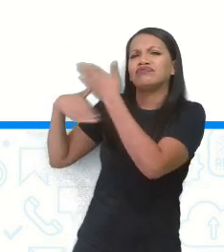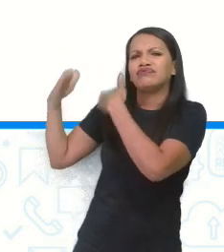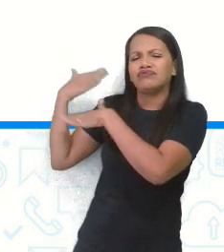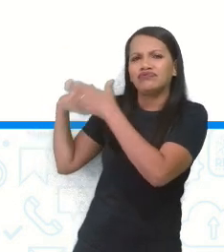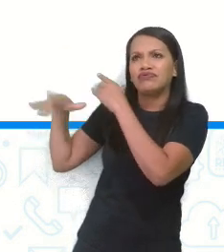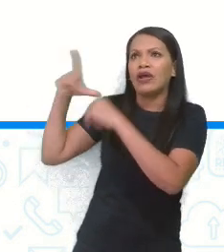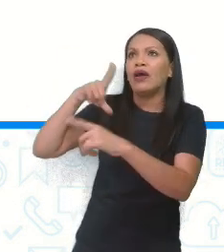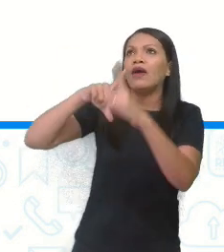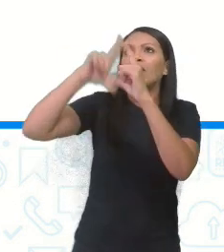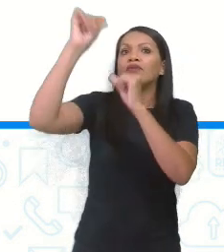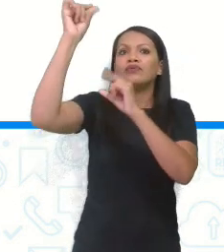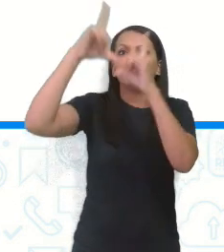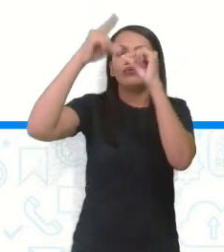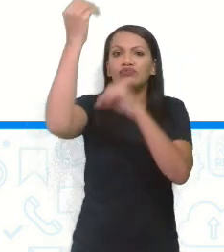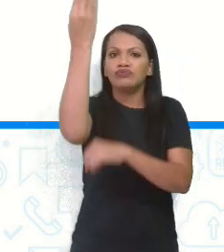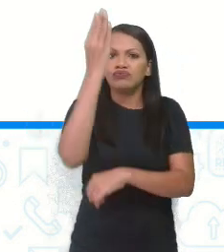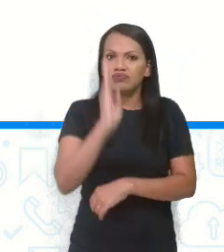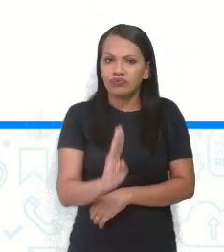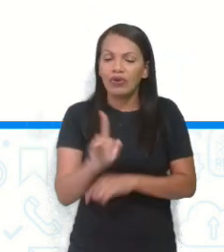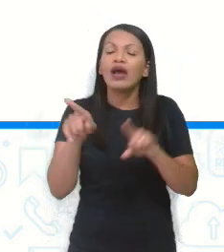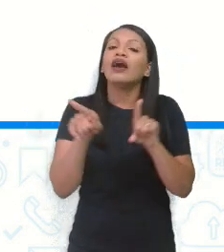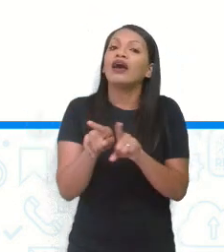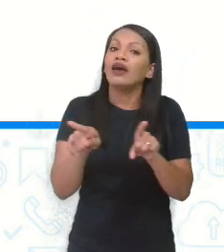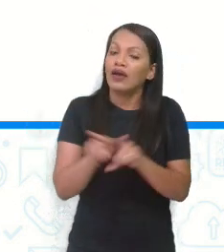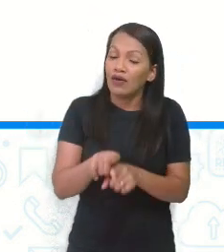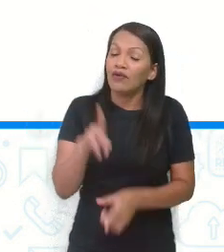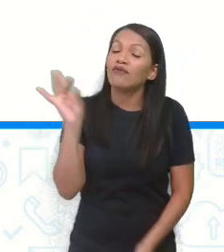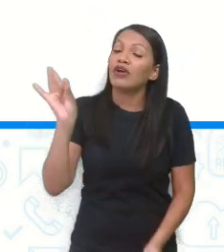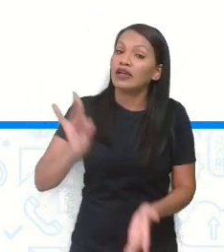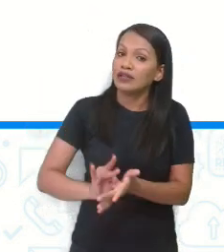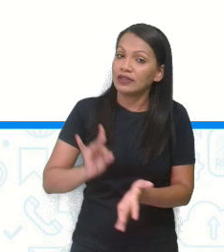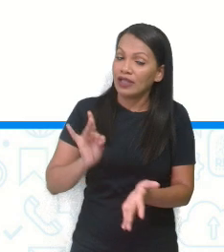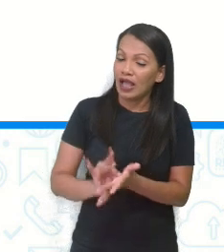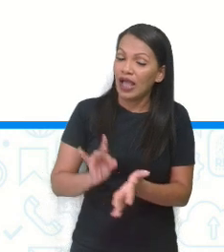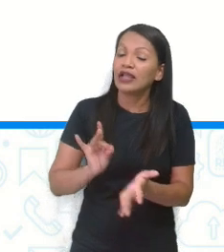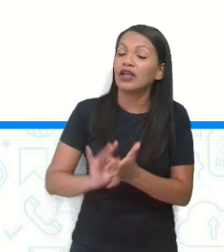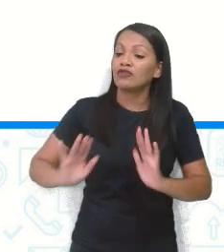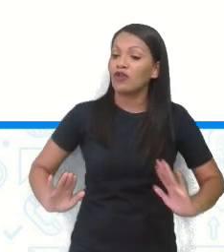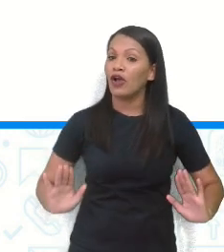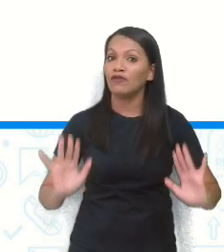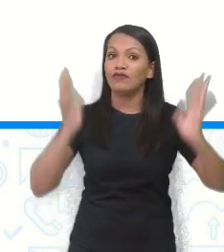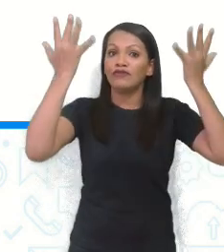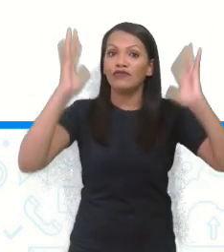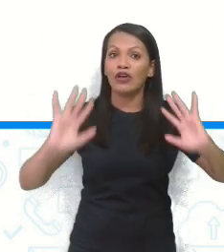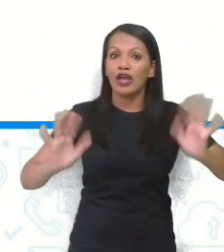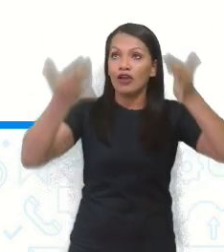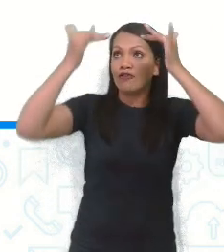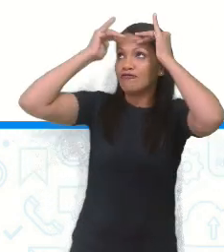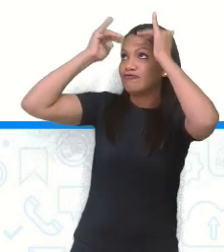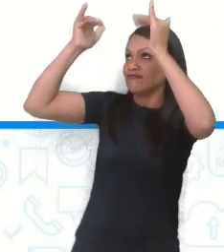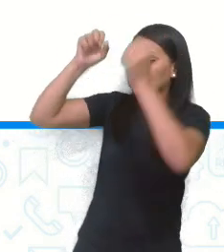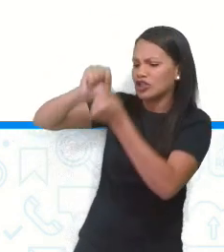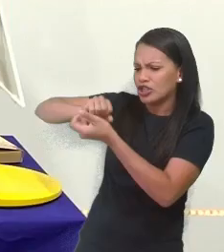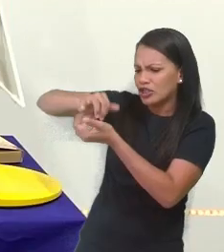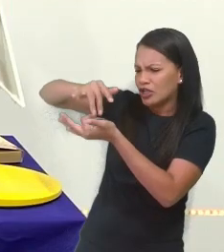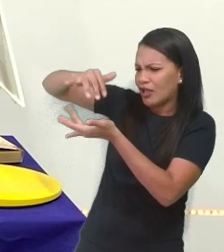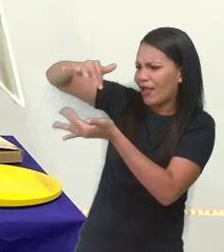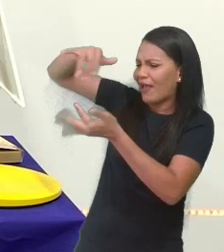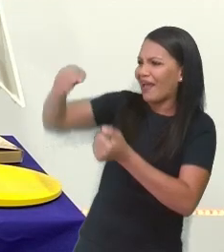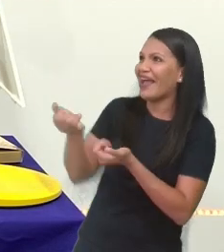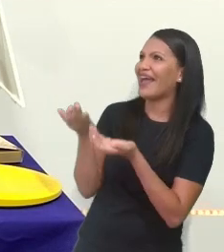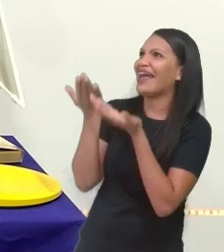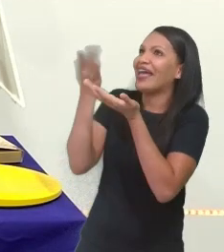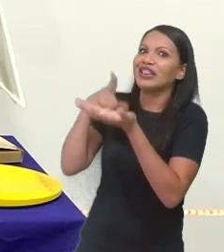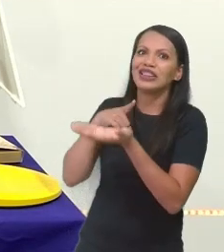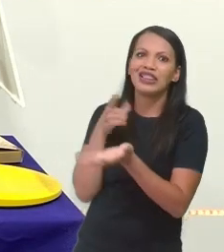a essa bela história do verdadeiro dono da festa, digno de toda a honra e glória. Houve